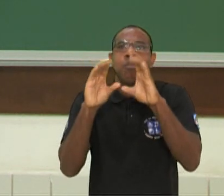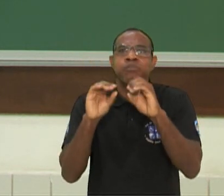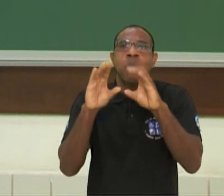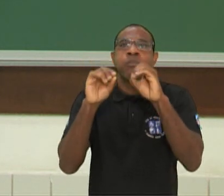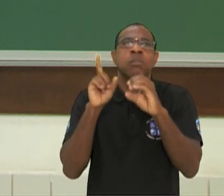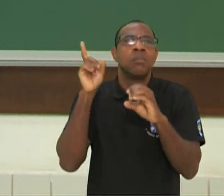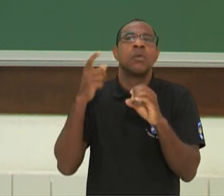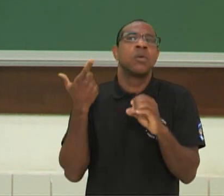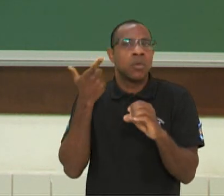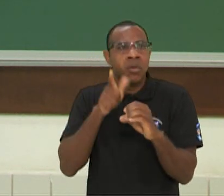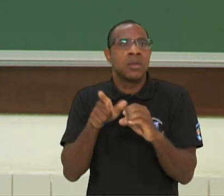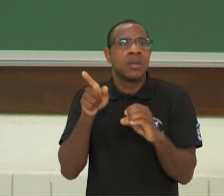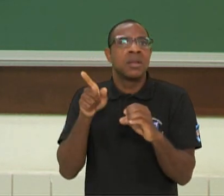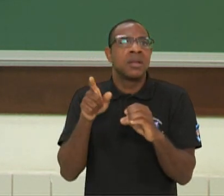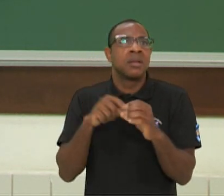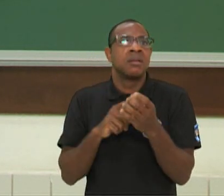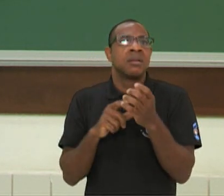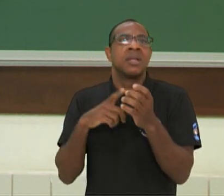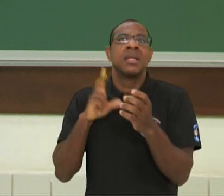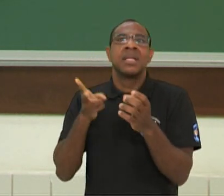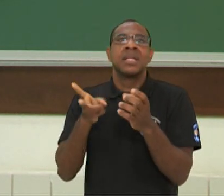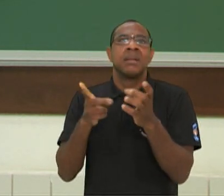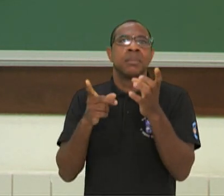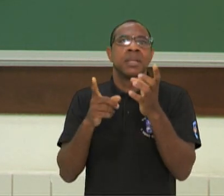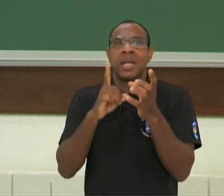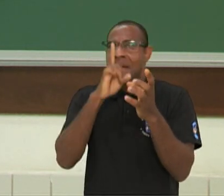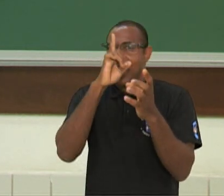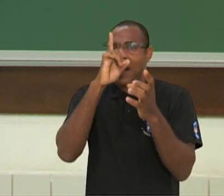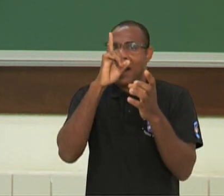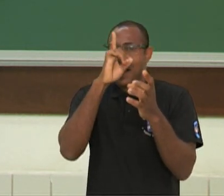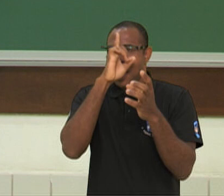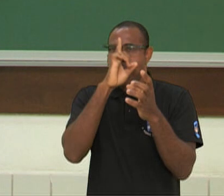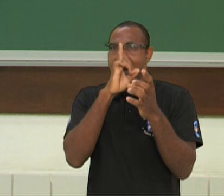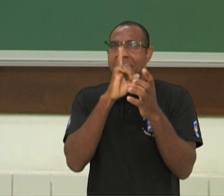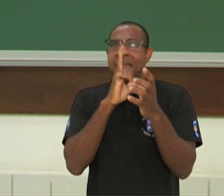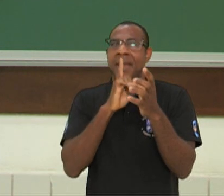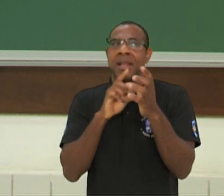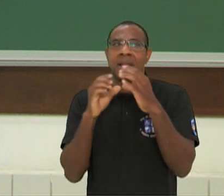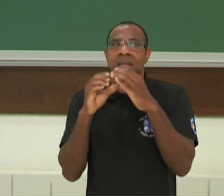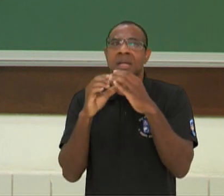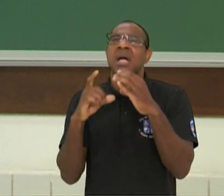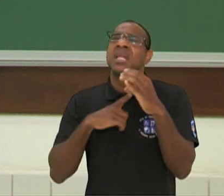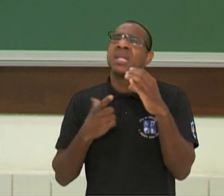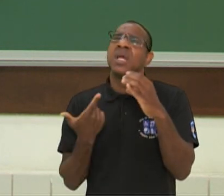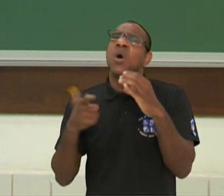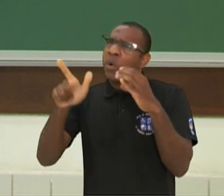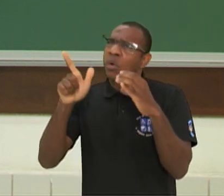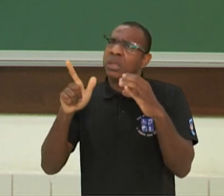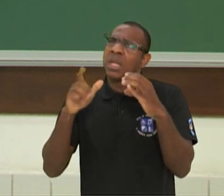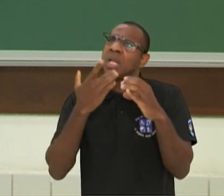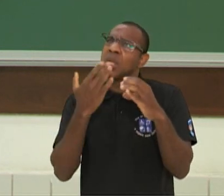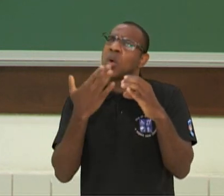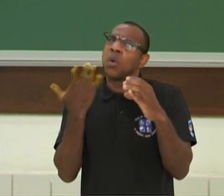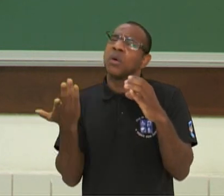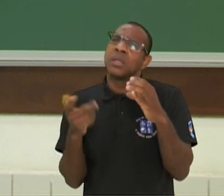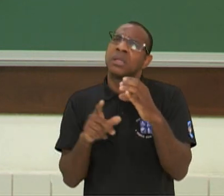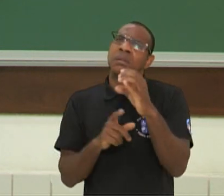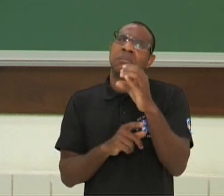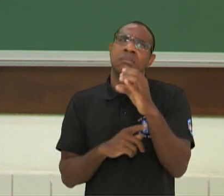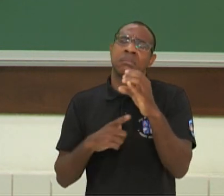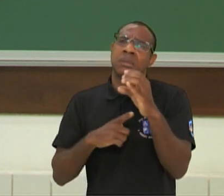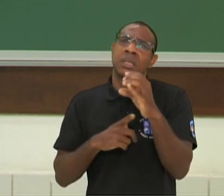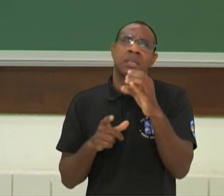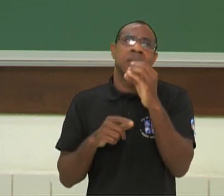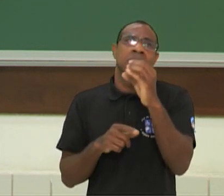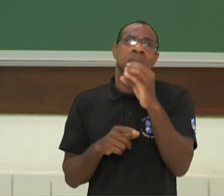e ela sempre vai ter essa superfície amarela. Porém, que existe algumas bolinhas de outras cores, mas que são utilizadas para iniciação, porque elas